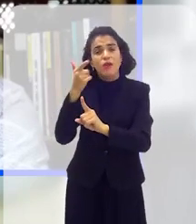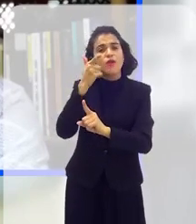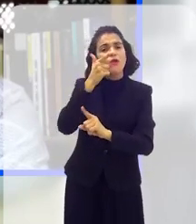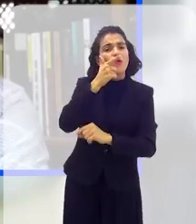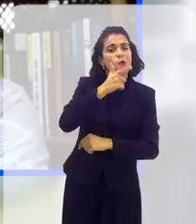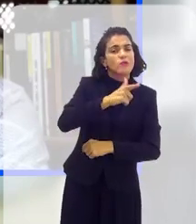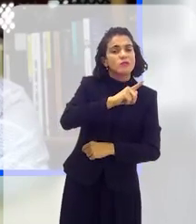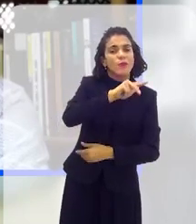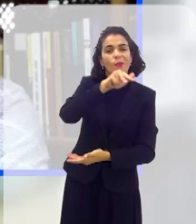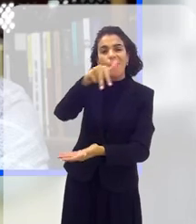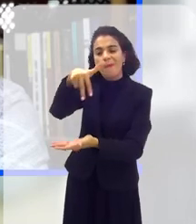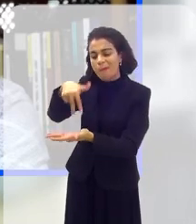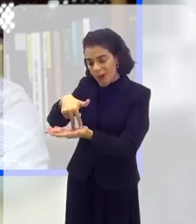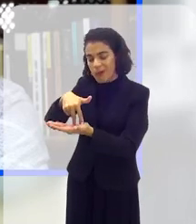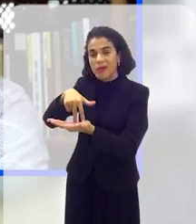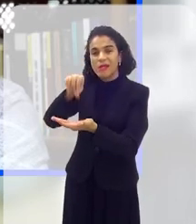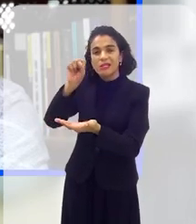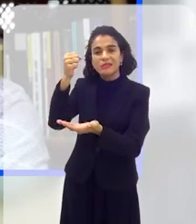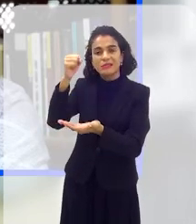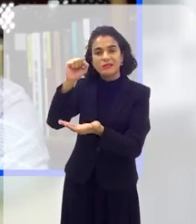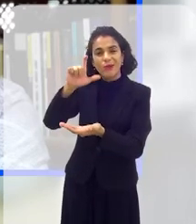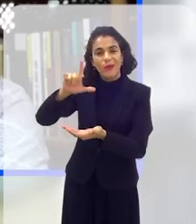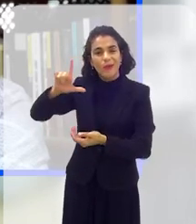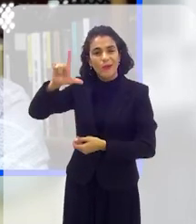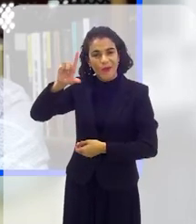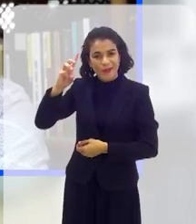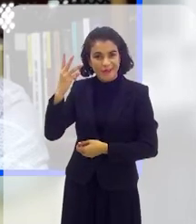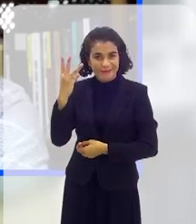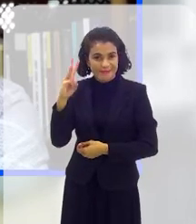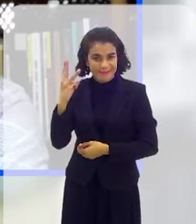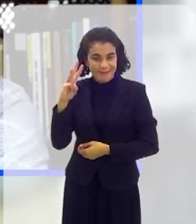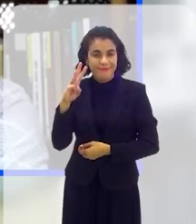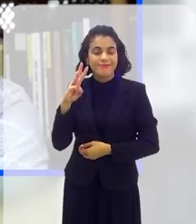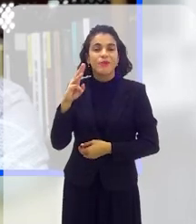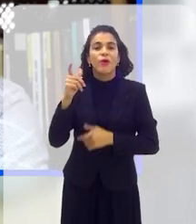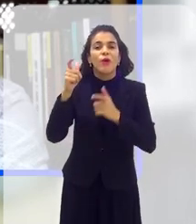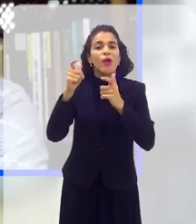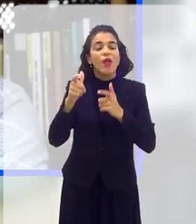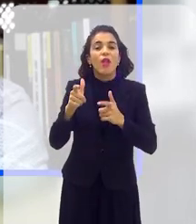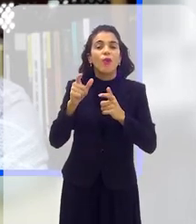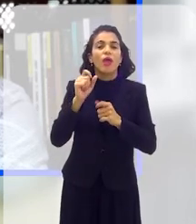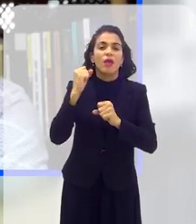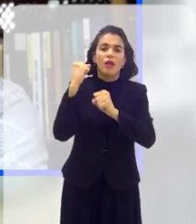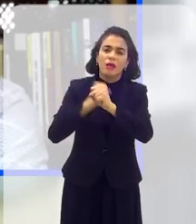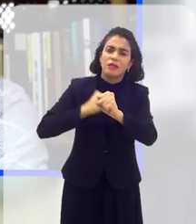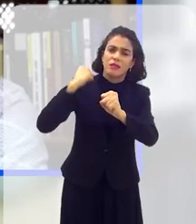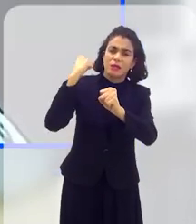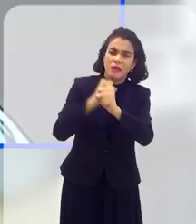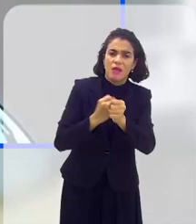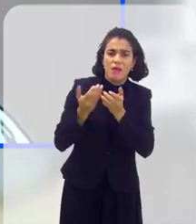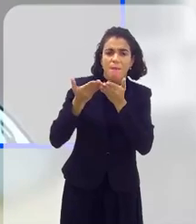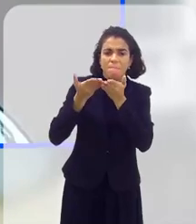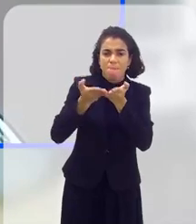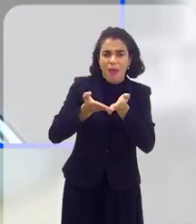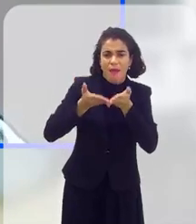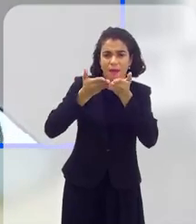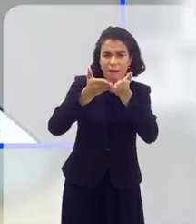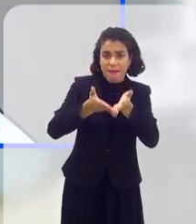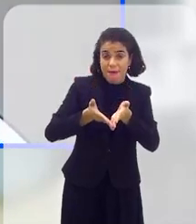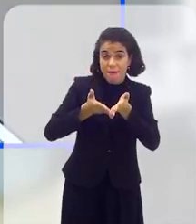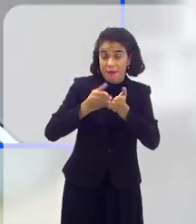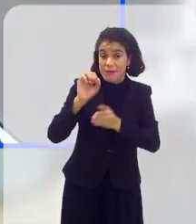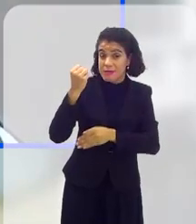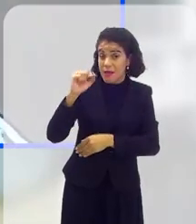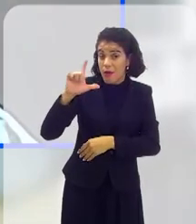conseguiu chegar até São Luís, onde ele se estabeleceu como construtor de barcos. São Luís